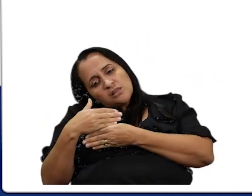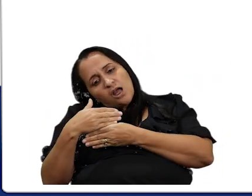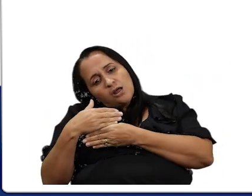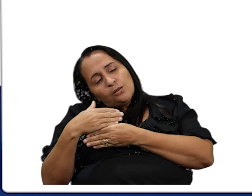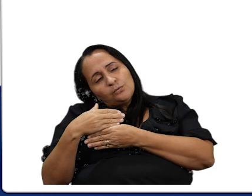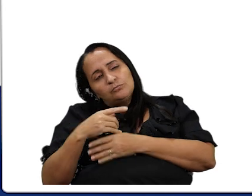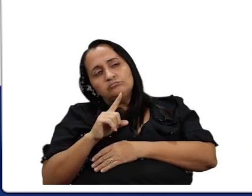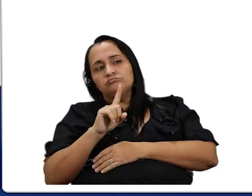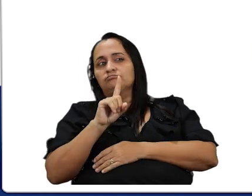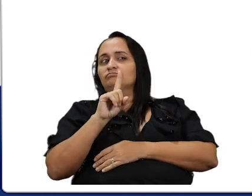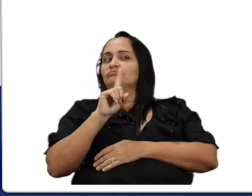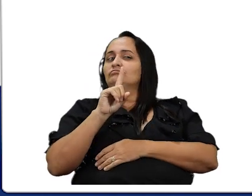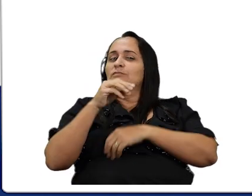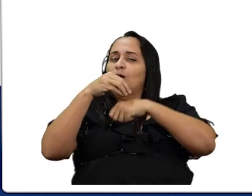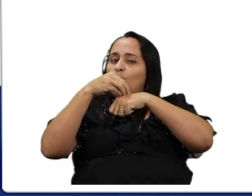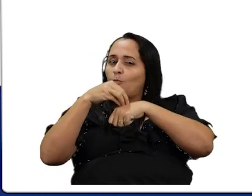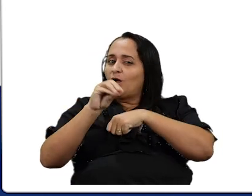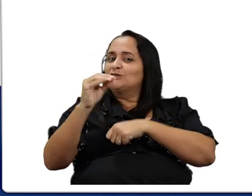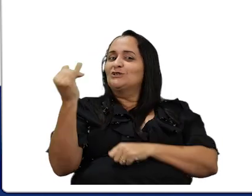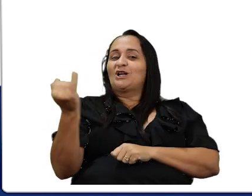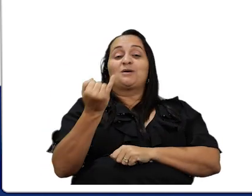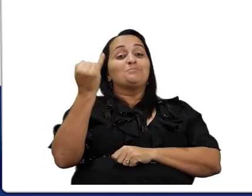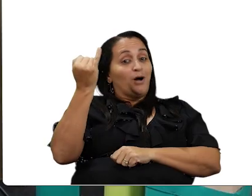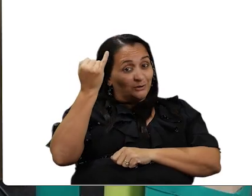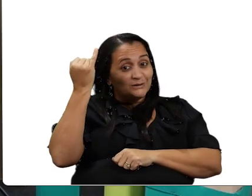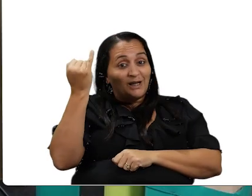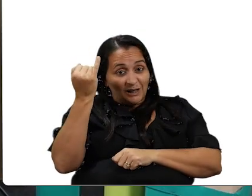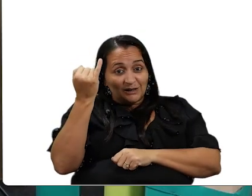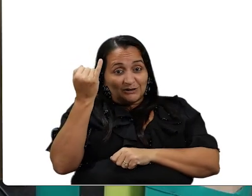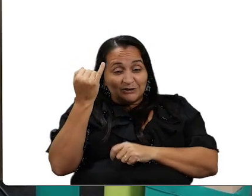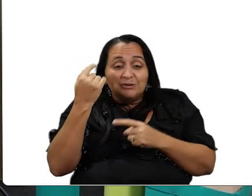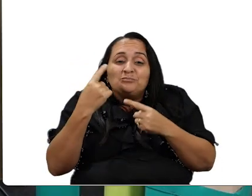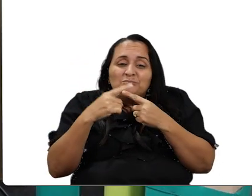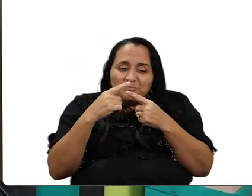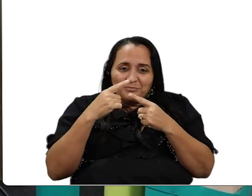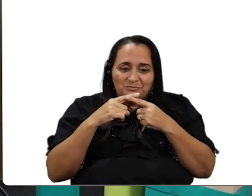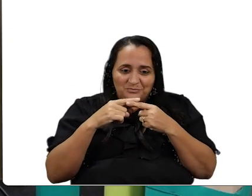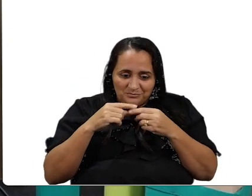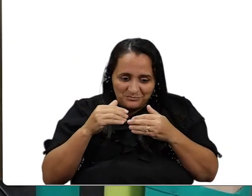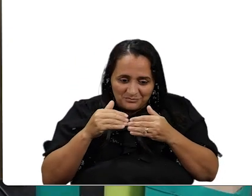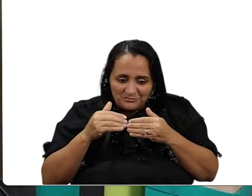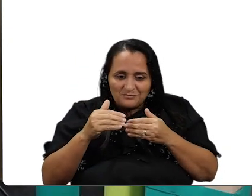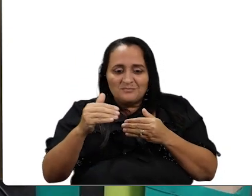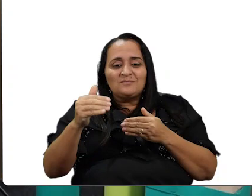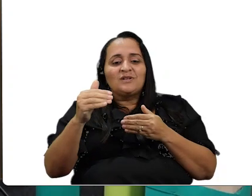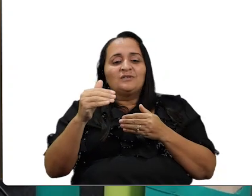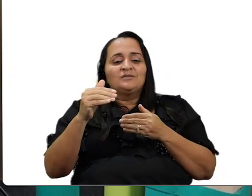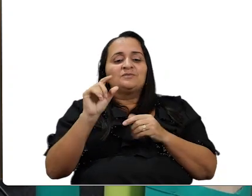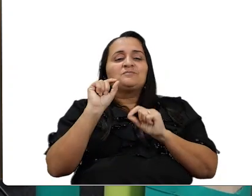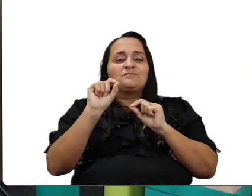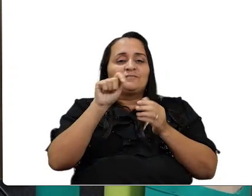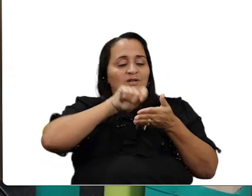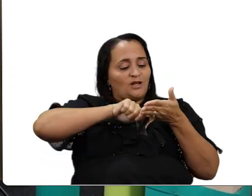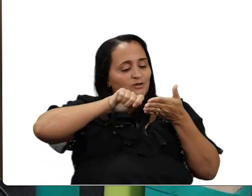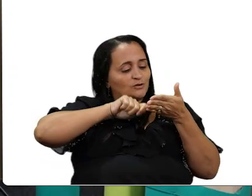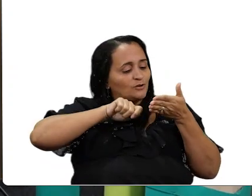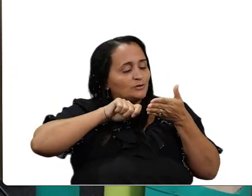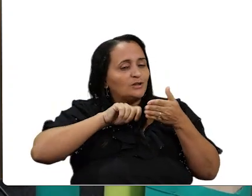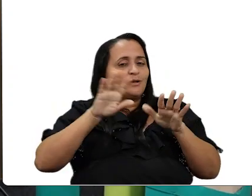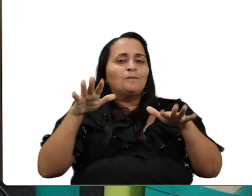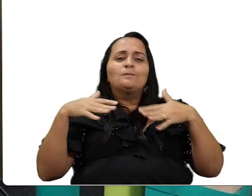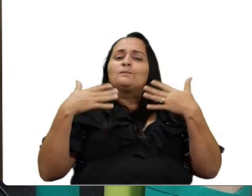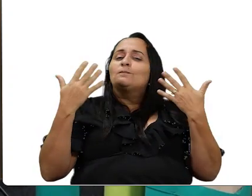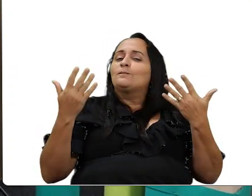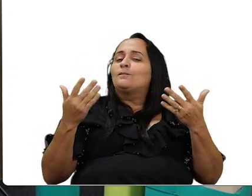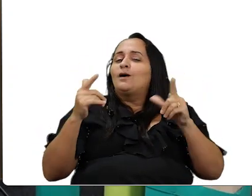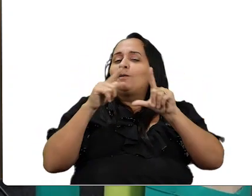Essa aqui é uma dica importante. Mas antes de eu seguir adiante das nossas dicas, anota aí qual é a letra